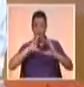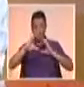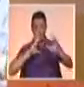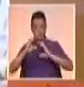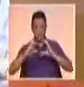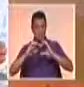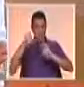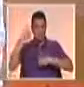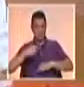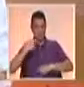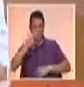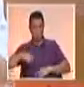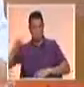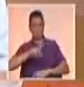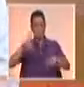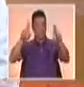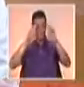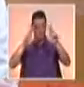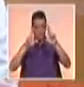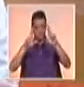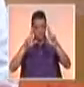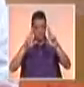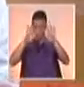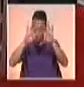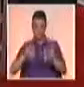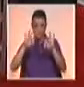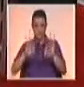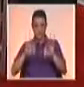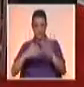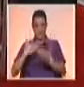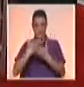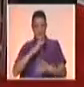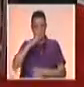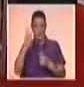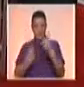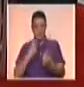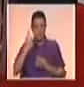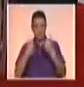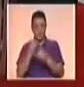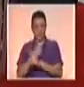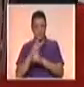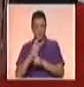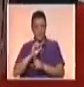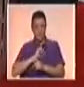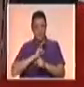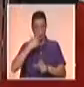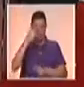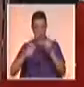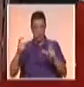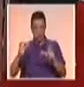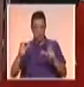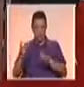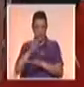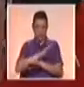felicidade plena que todos nós acho que desejamos. Uhum. Catarina, estamos quase no final, não sei se queria acrescentar mais alguma coisa para os nossos espectadores lá para casa antes